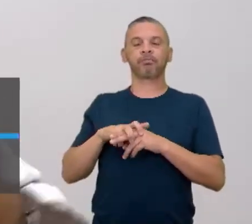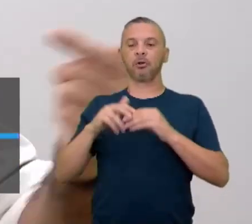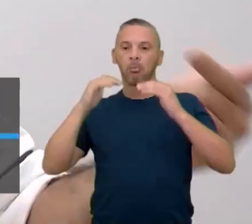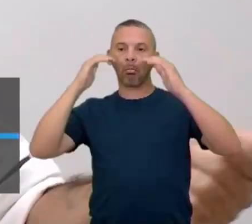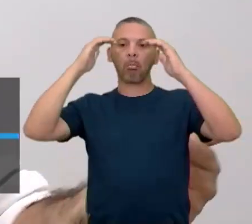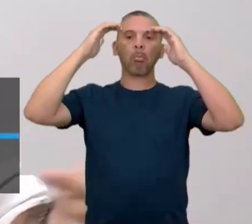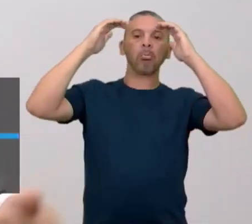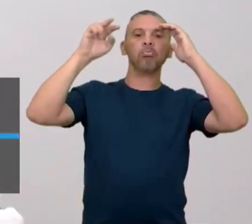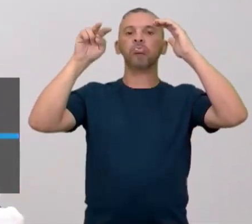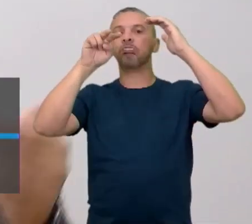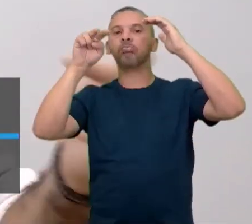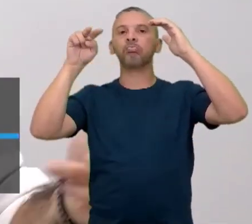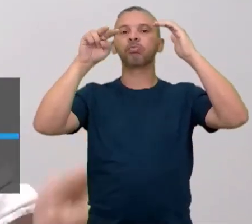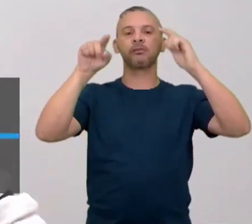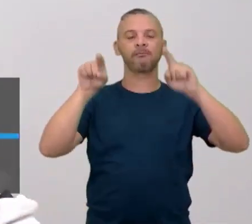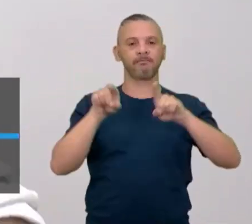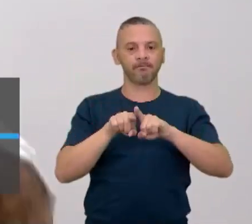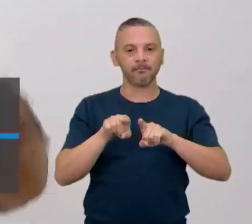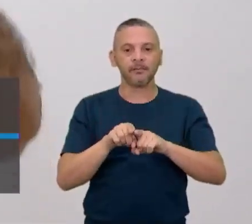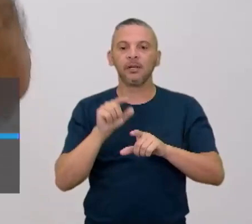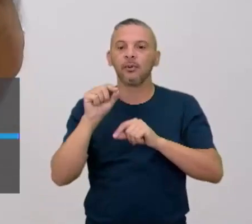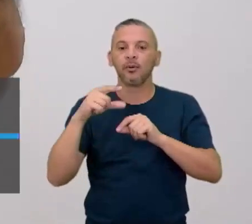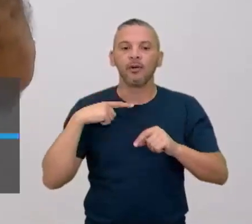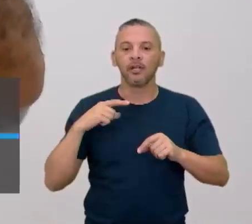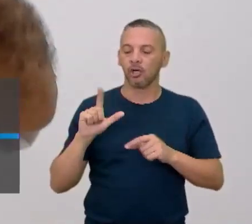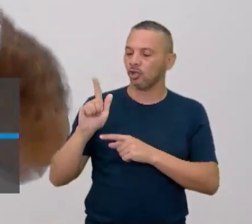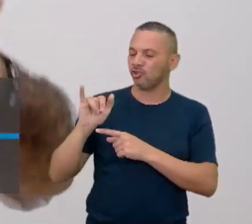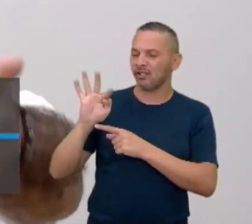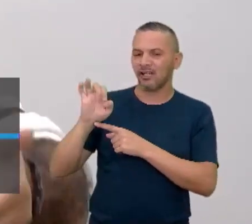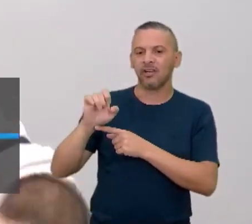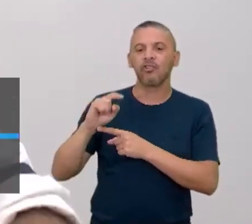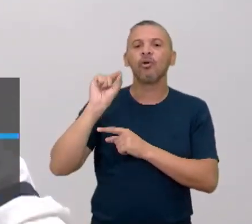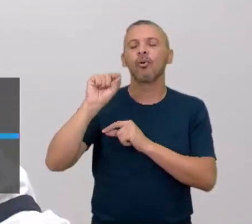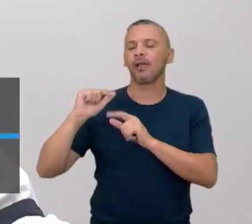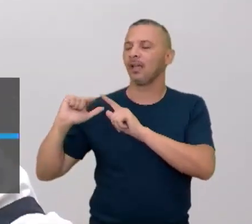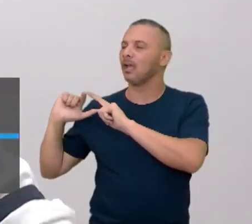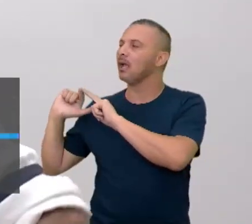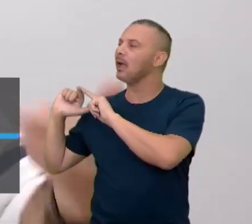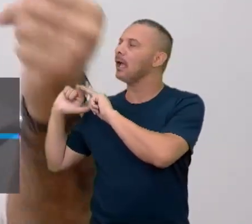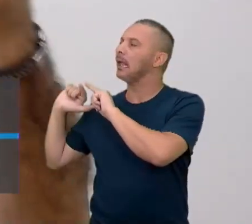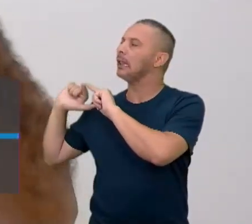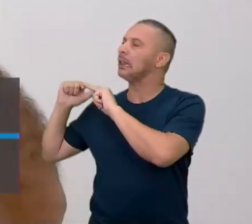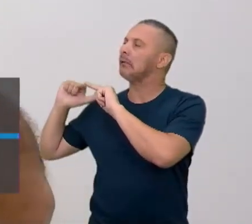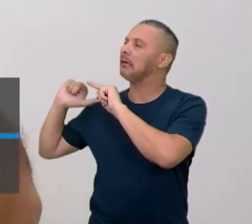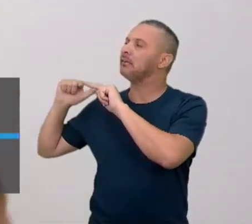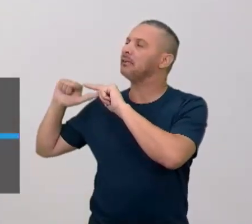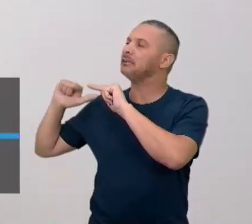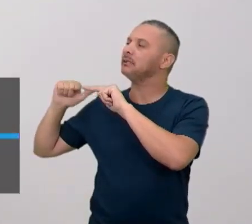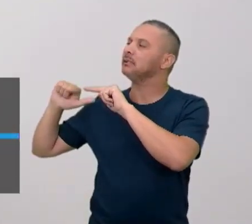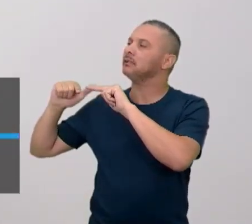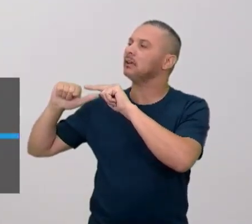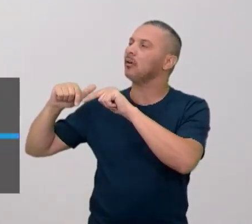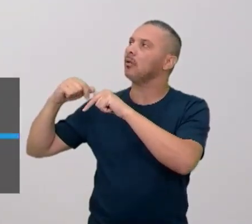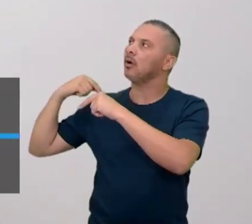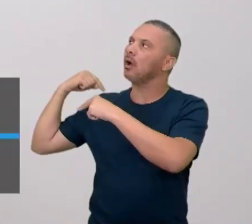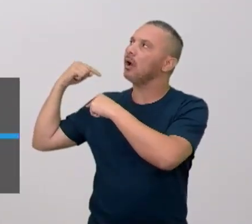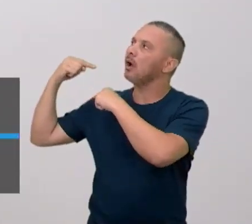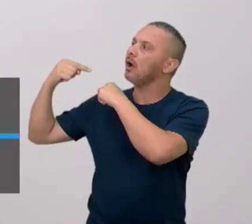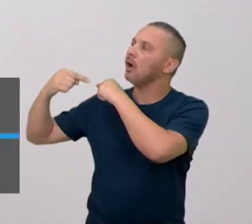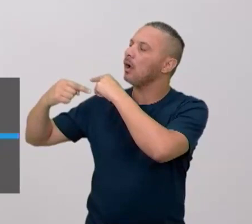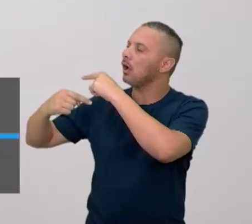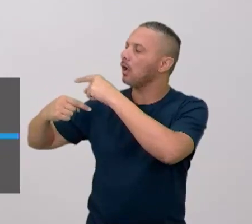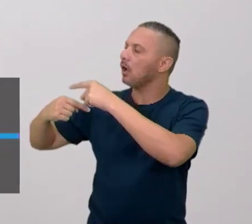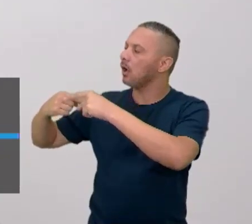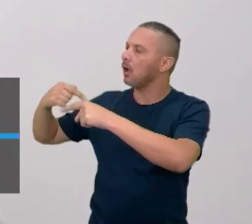eles falam ombros de gigantes, nada mais é do que toda a tradição Sim. que precede a nós,